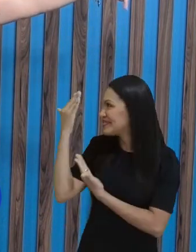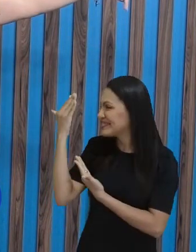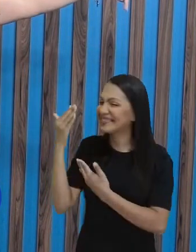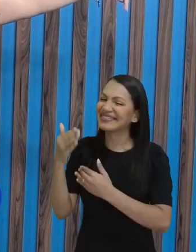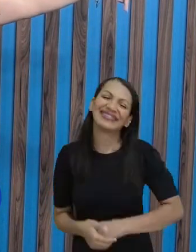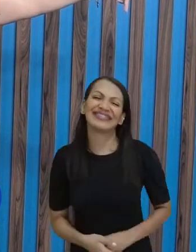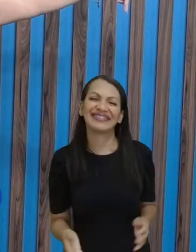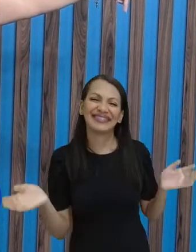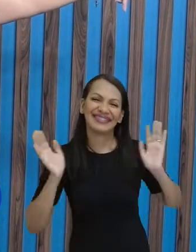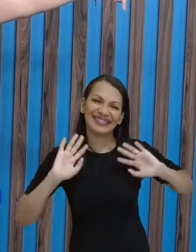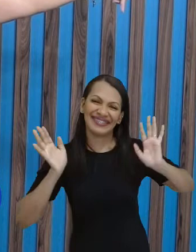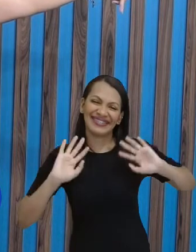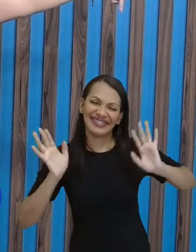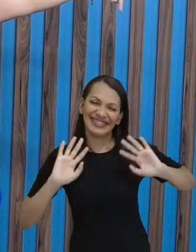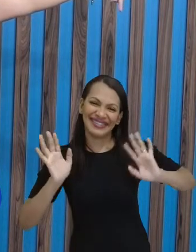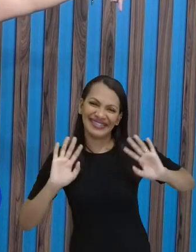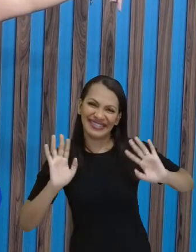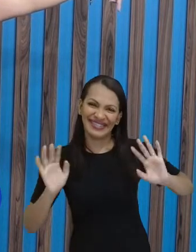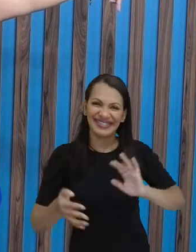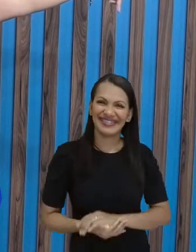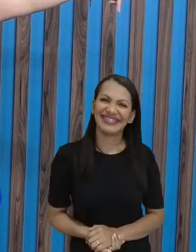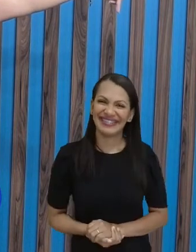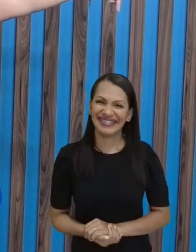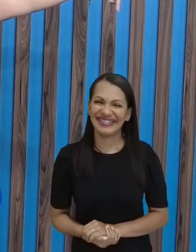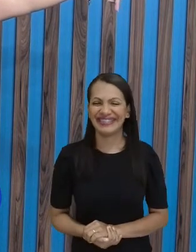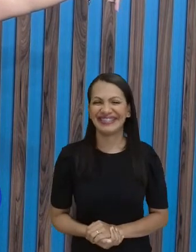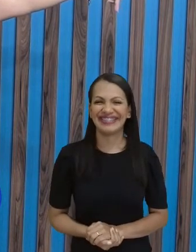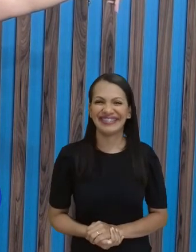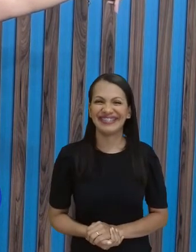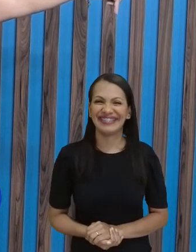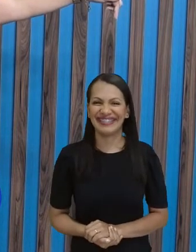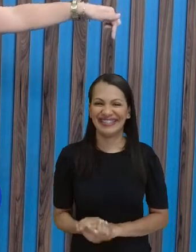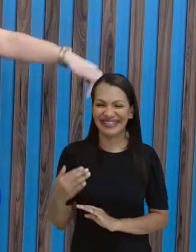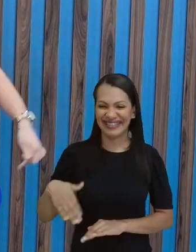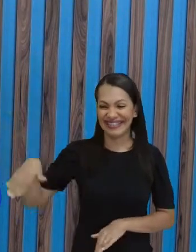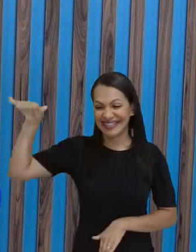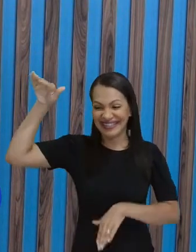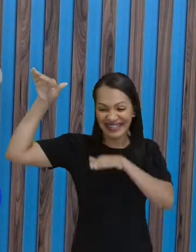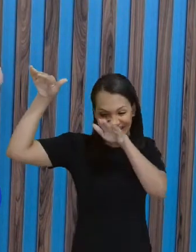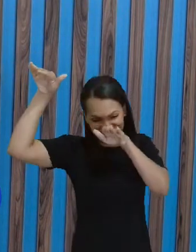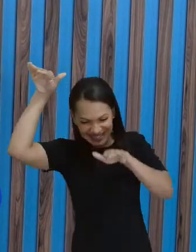meu ladinho. Jéssica, só assim eu fico menor do que, ou maior que você.